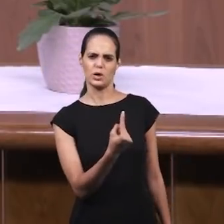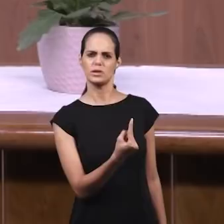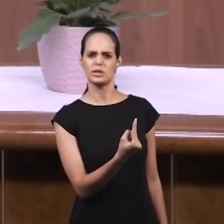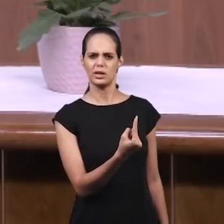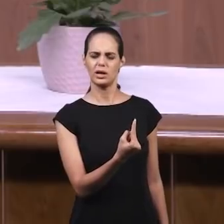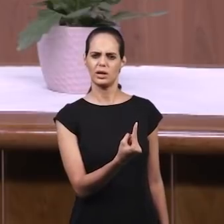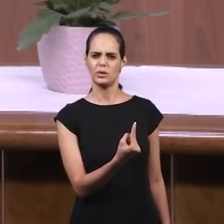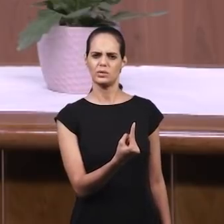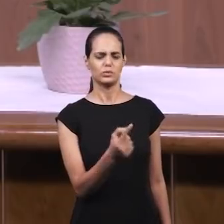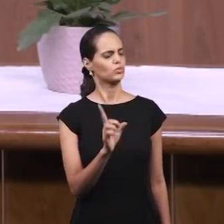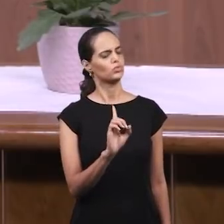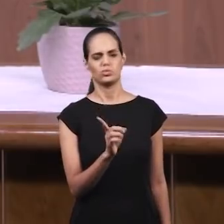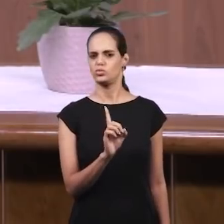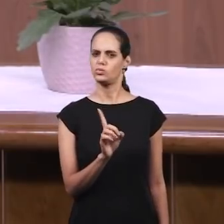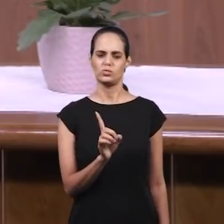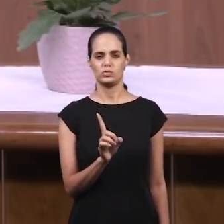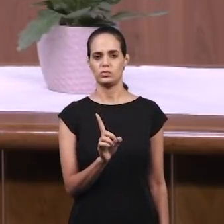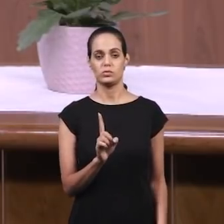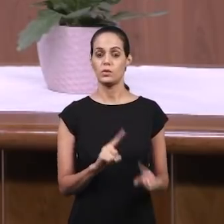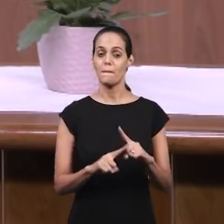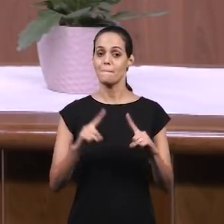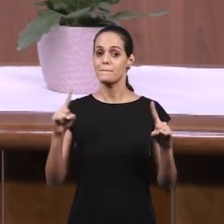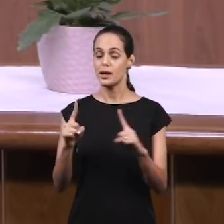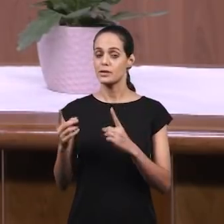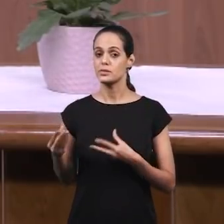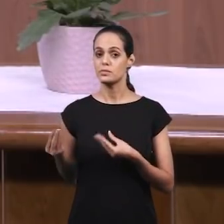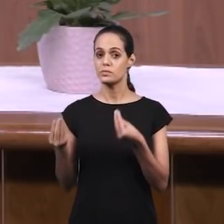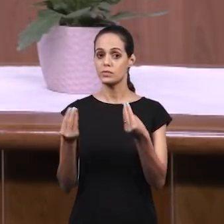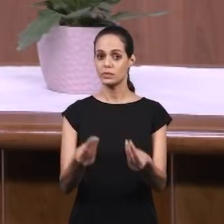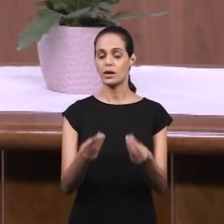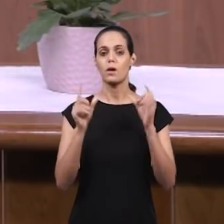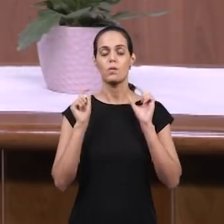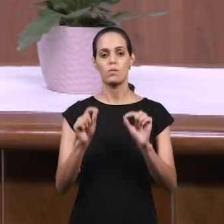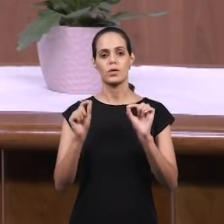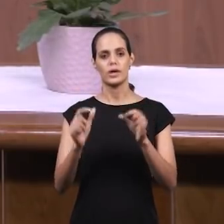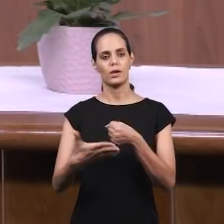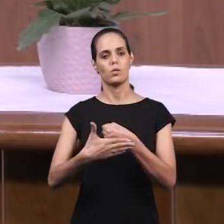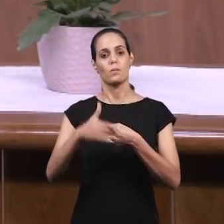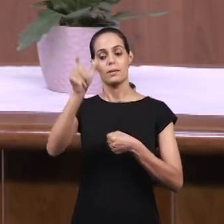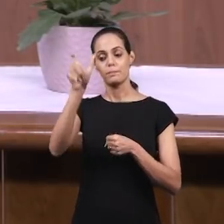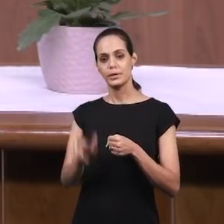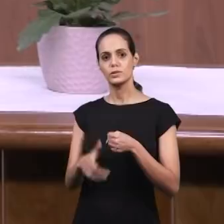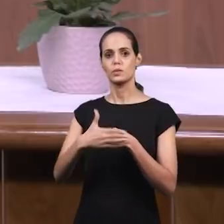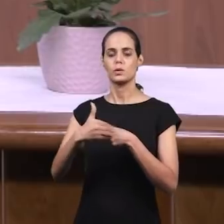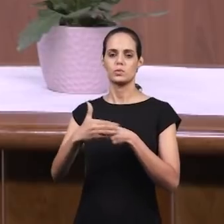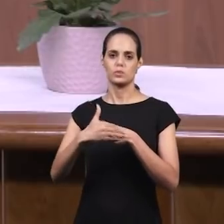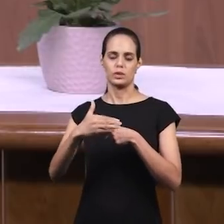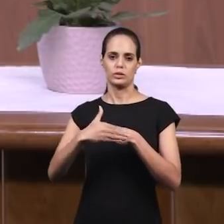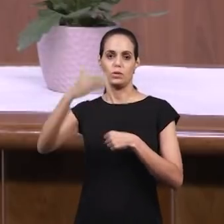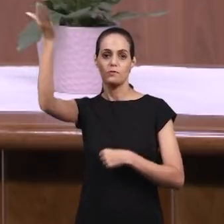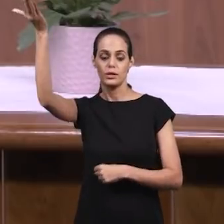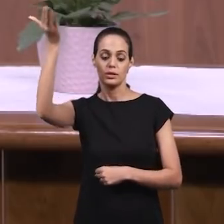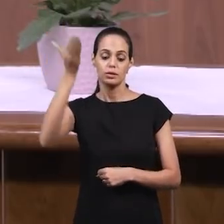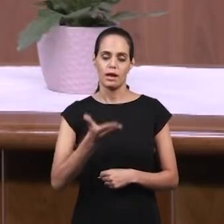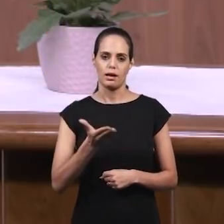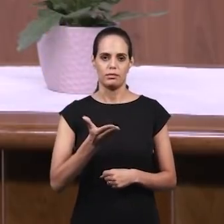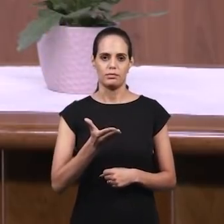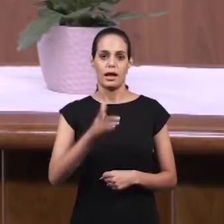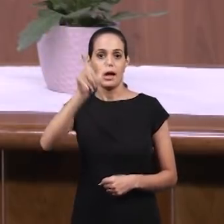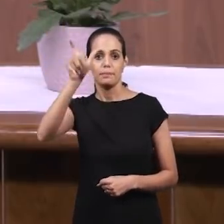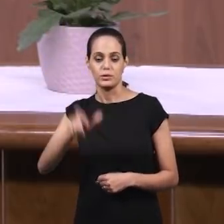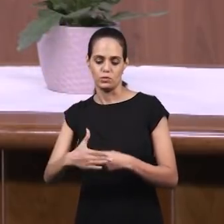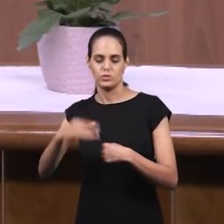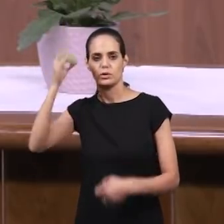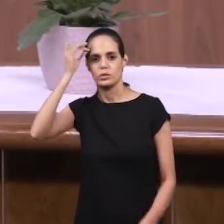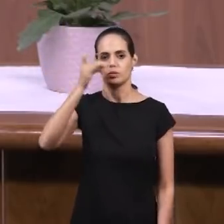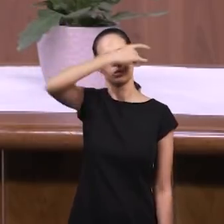órfãos. Vocês não vão ficar órfãos, mas eu vos darei o Consolador, eu enviarei o Consolador,